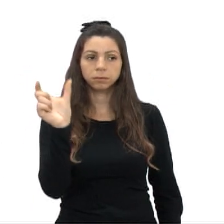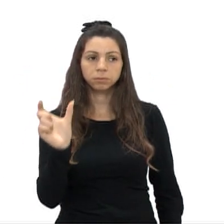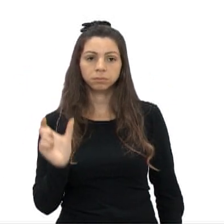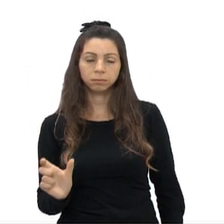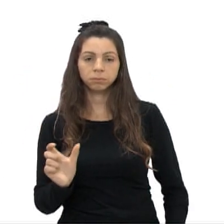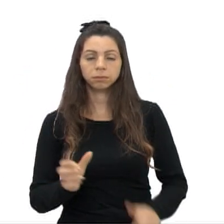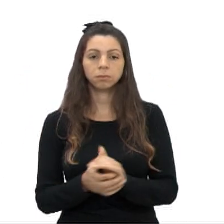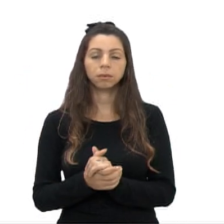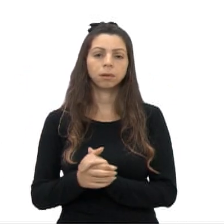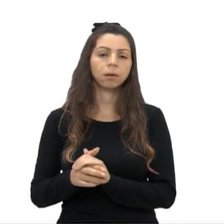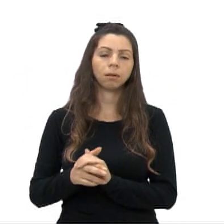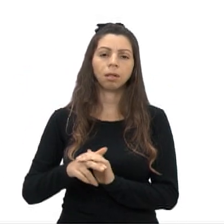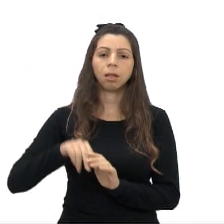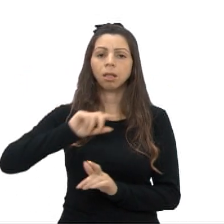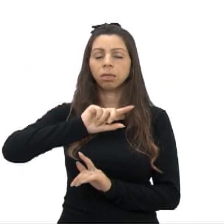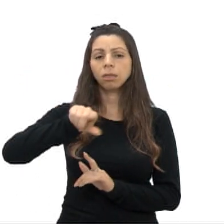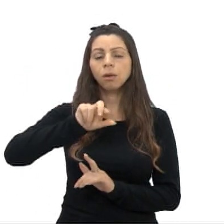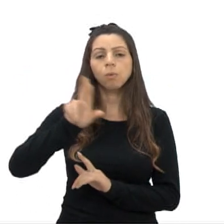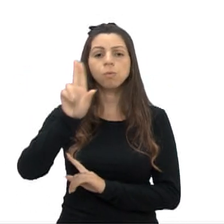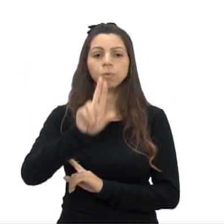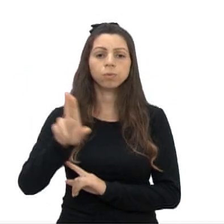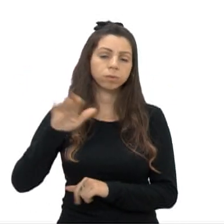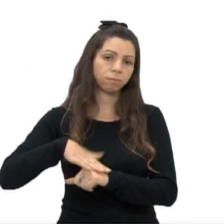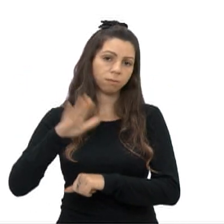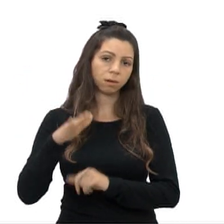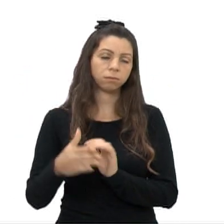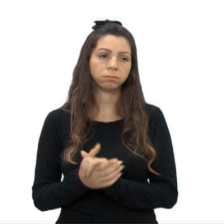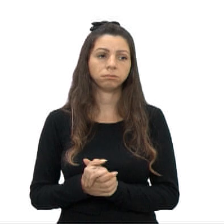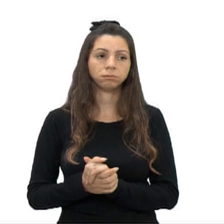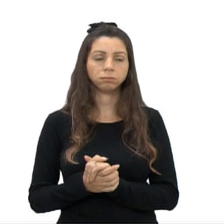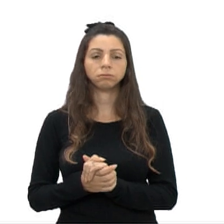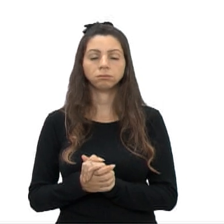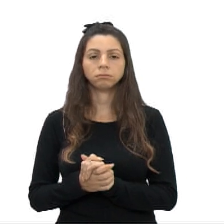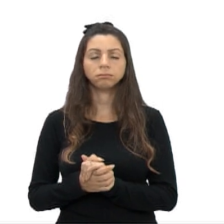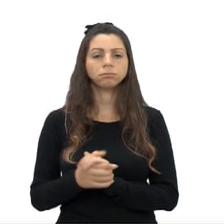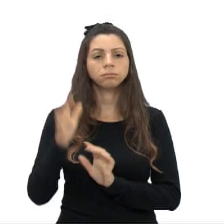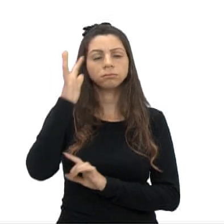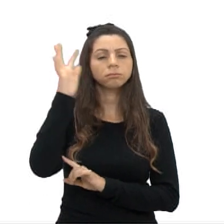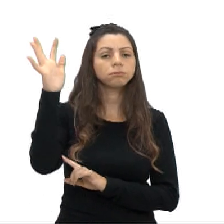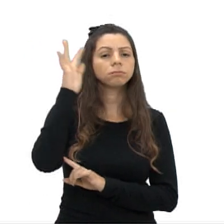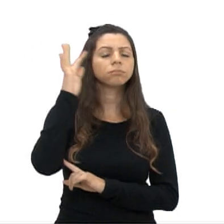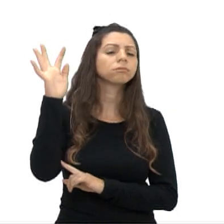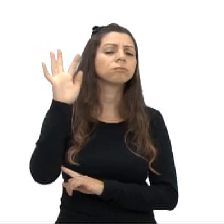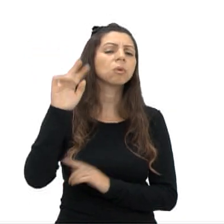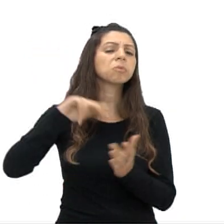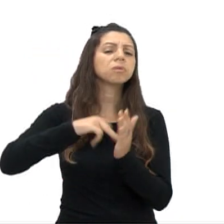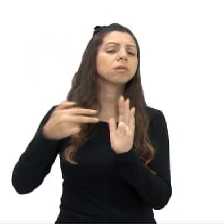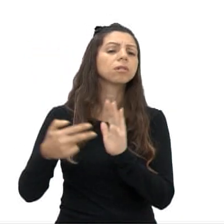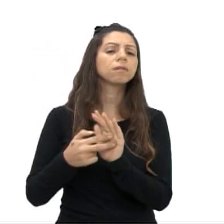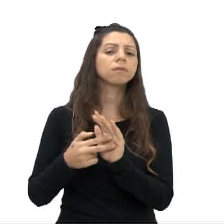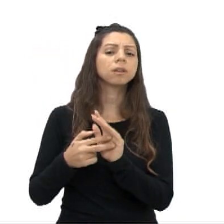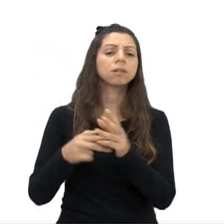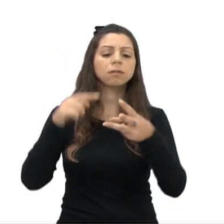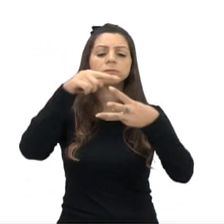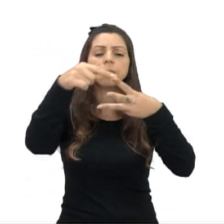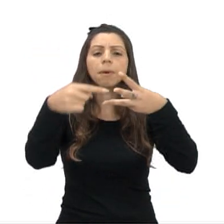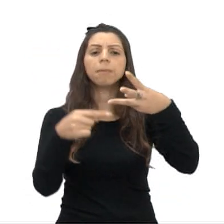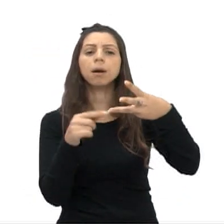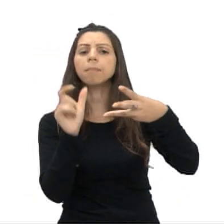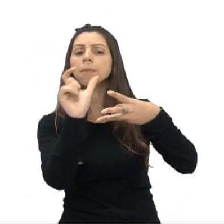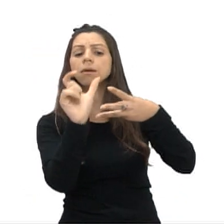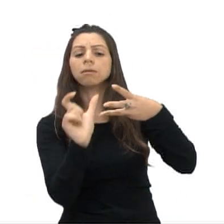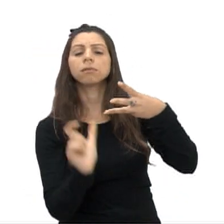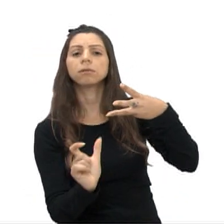em desuso. Então temos 3 palavras em desuso, eu quero que você imagine, porque você sim tem muita imaginação, isso eu